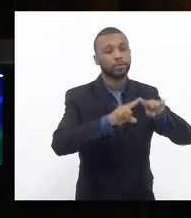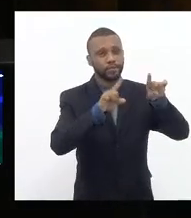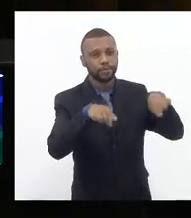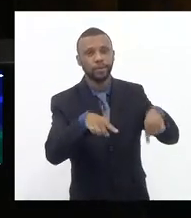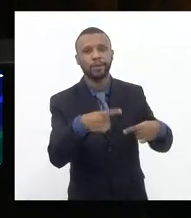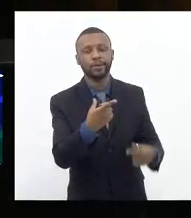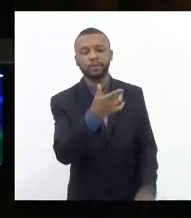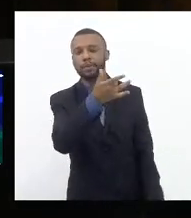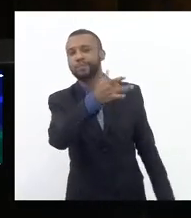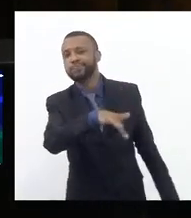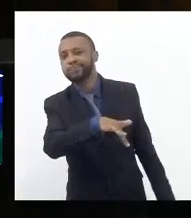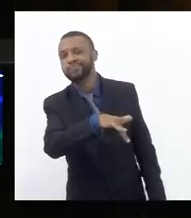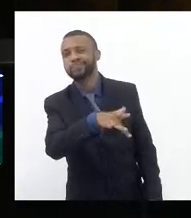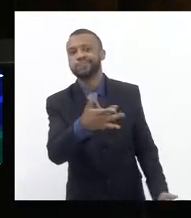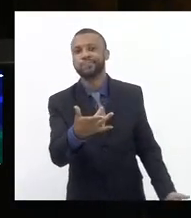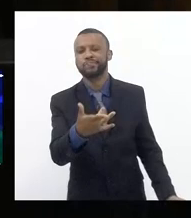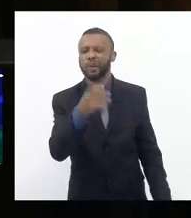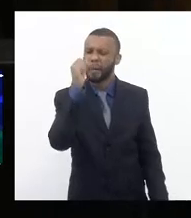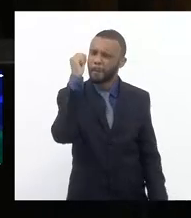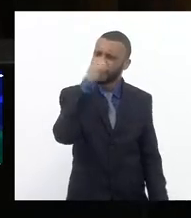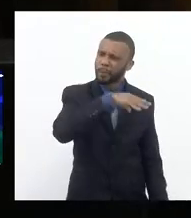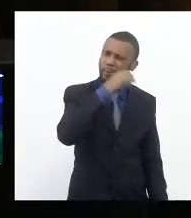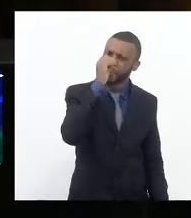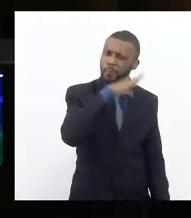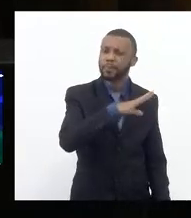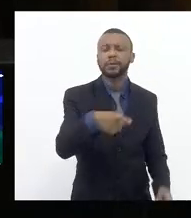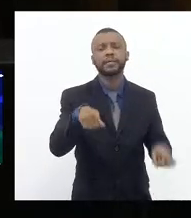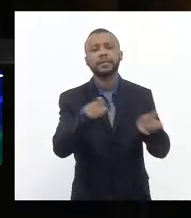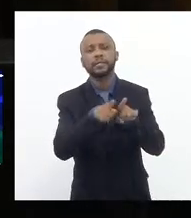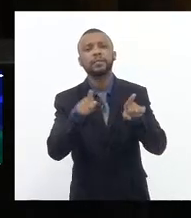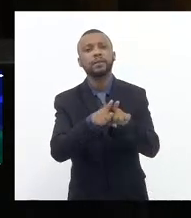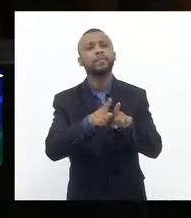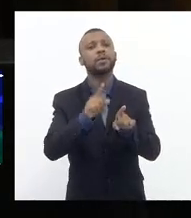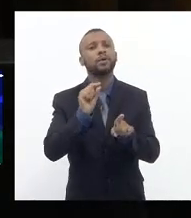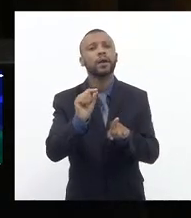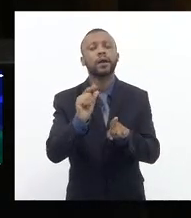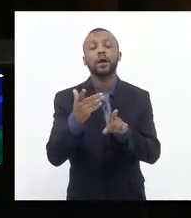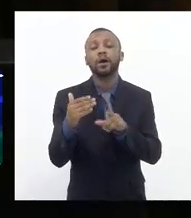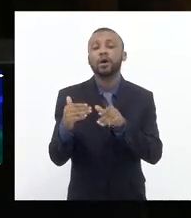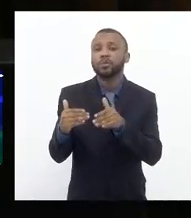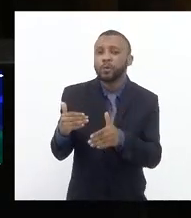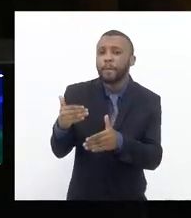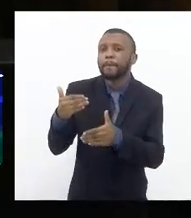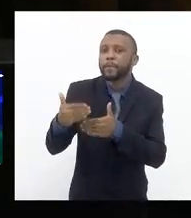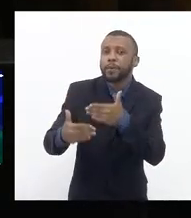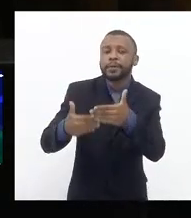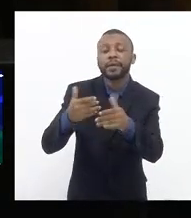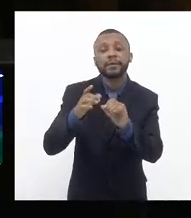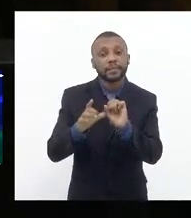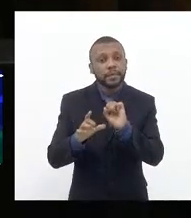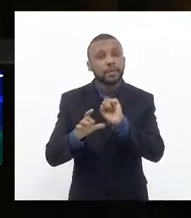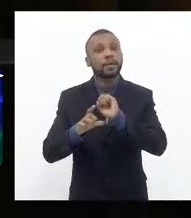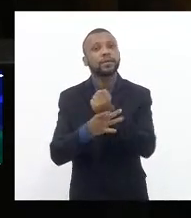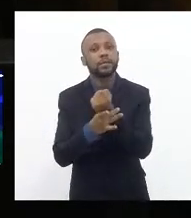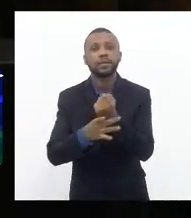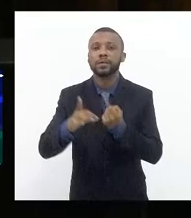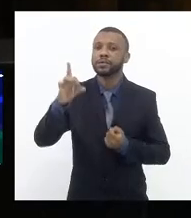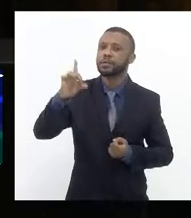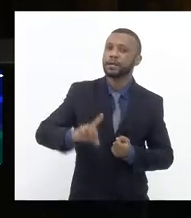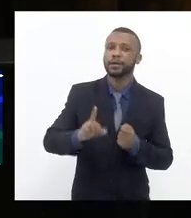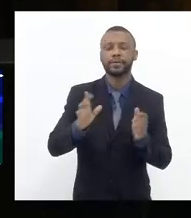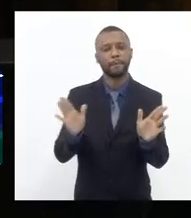desvalorização, desqualificação, depreciação e, consequentemente, do processo de garantia de direitos, promoção